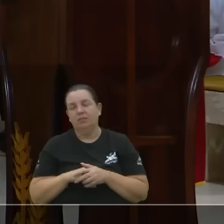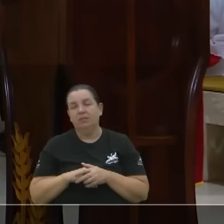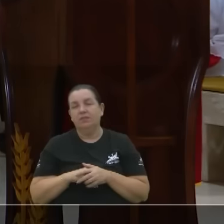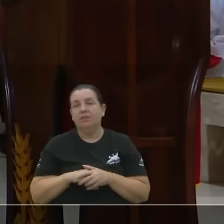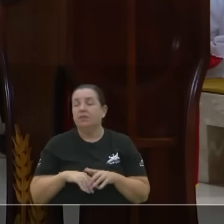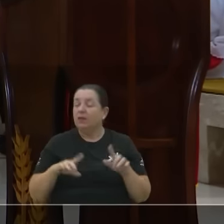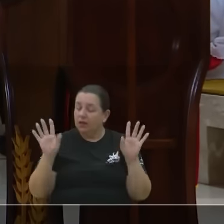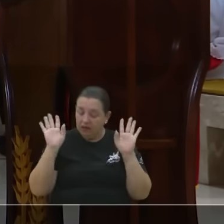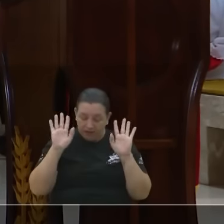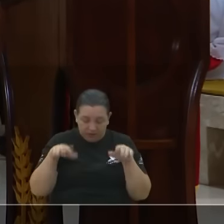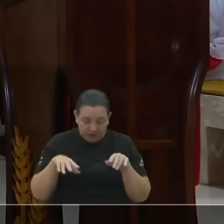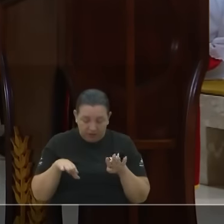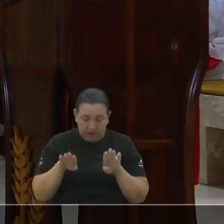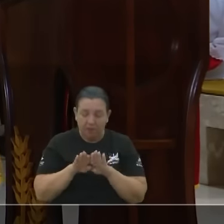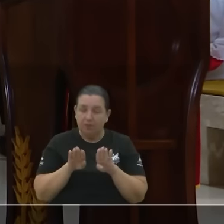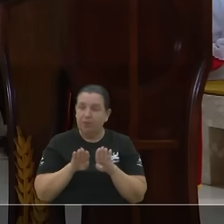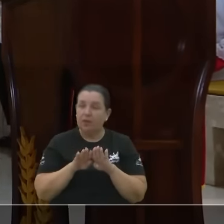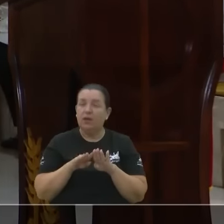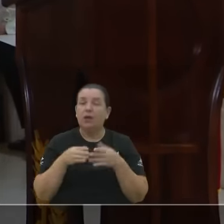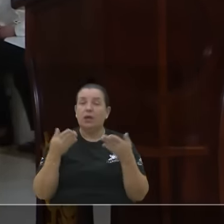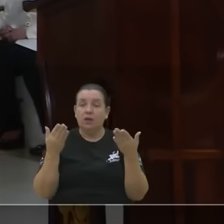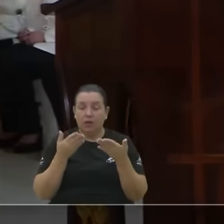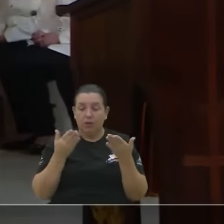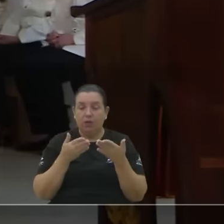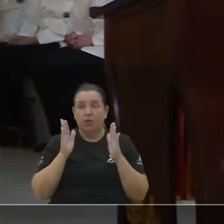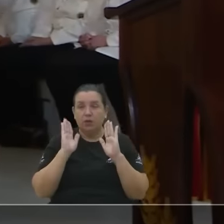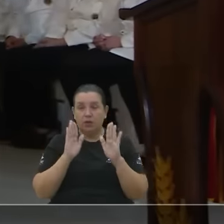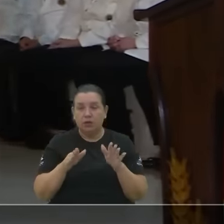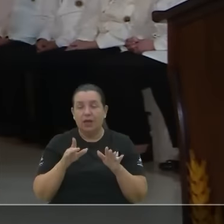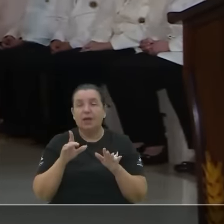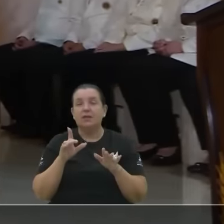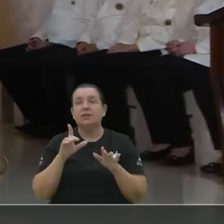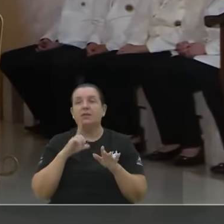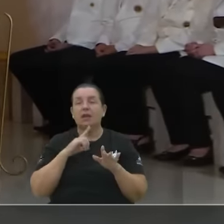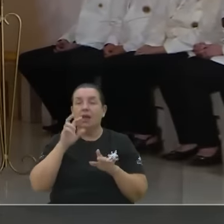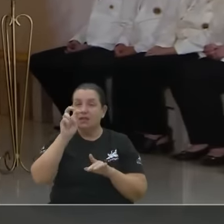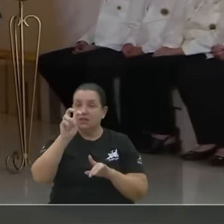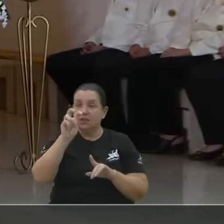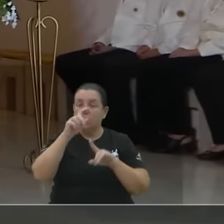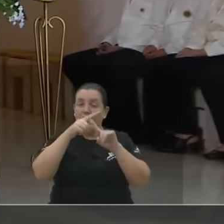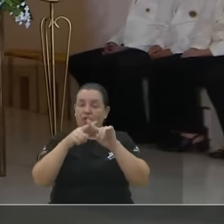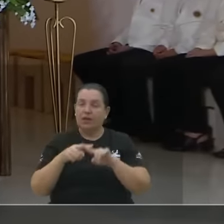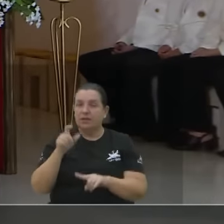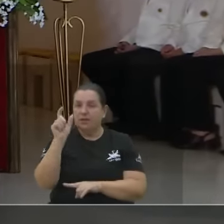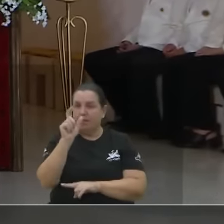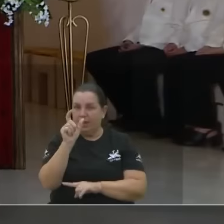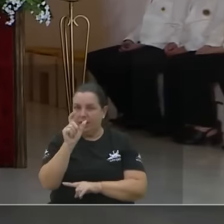Não é por acaso que agora já vem 5 vezes a palavra